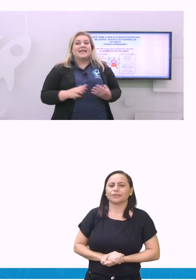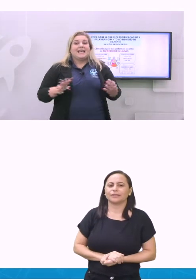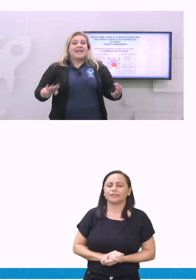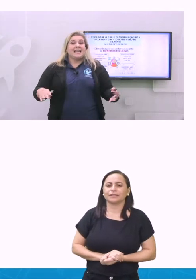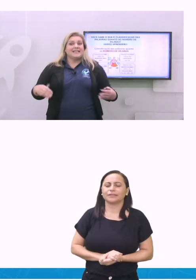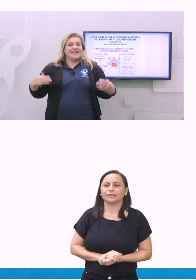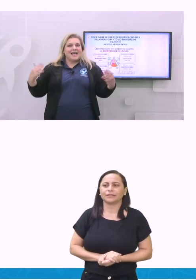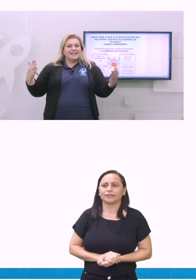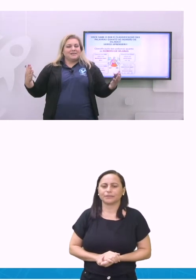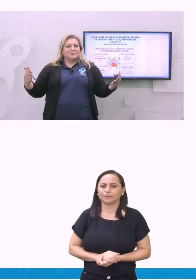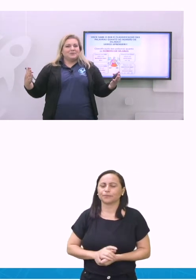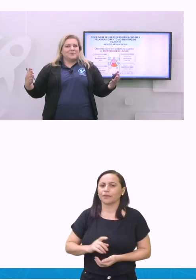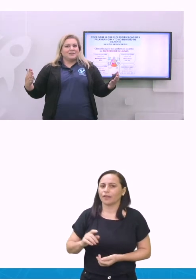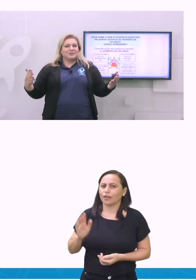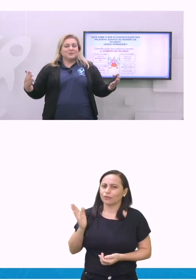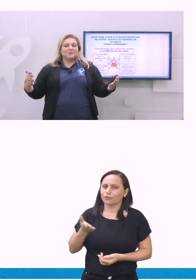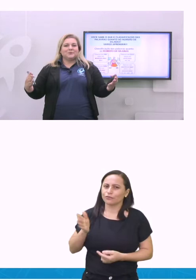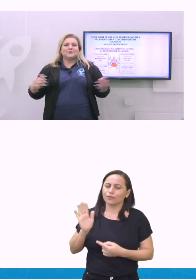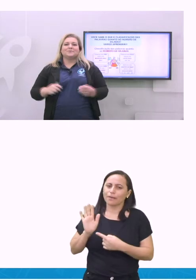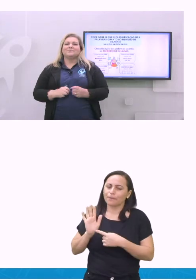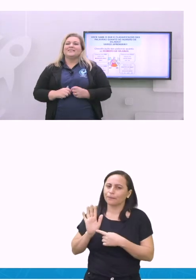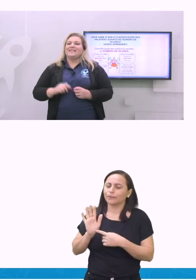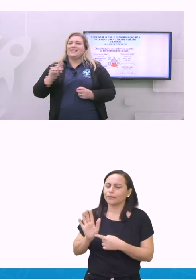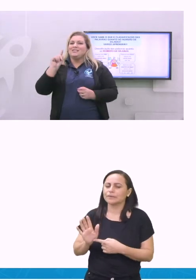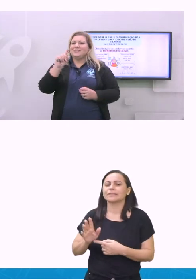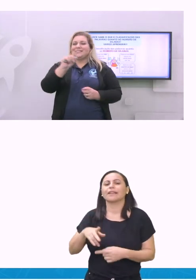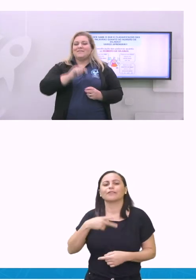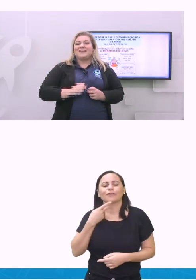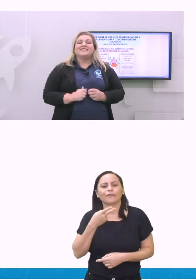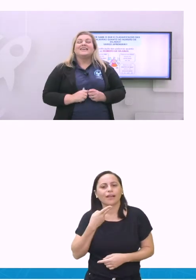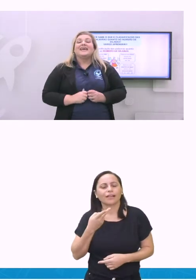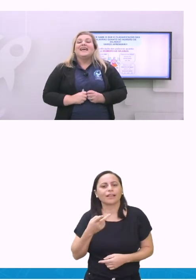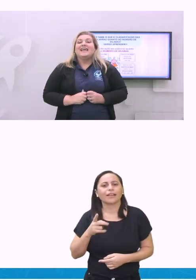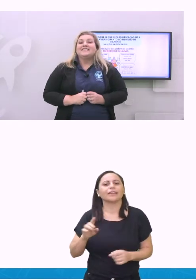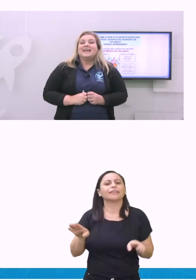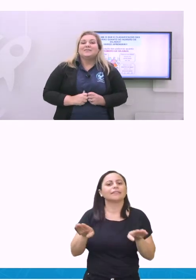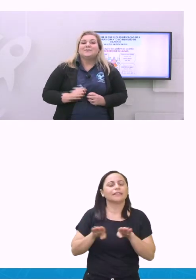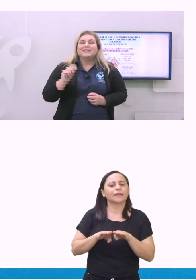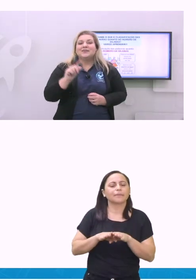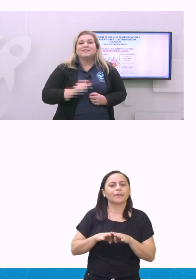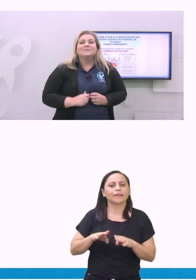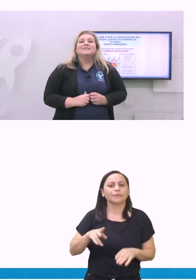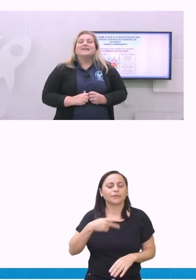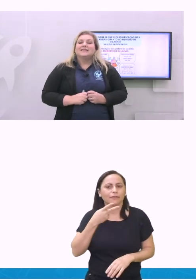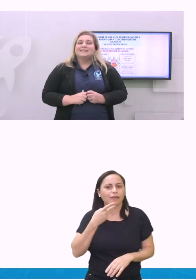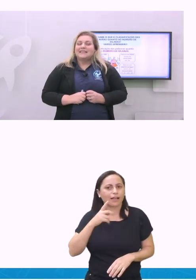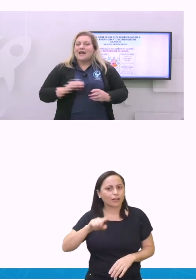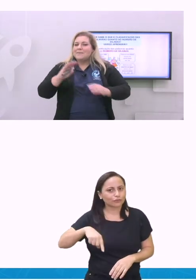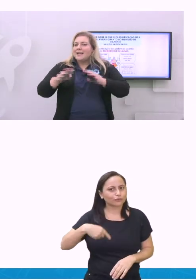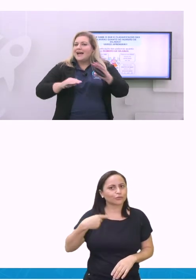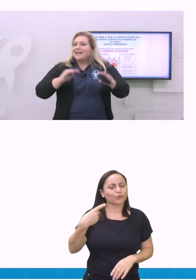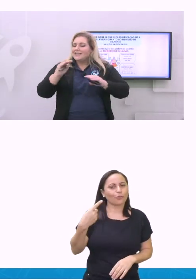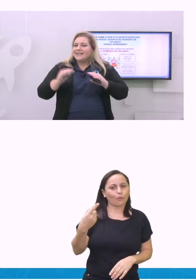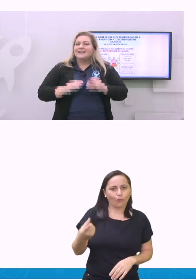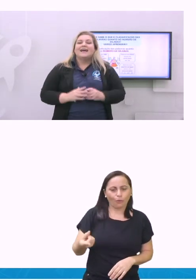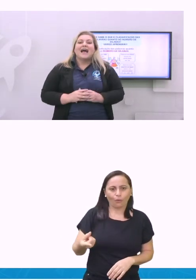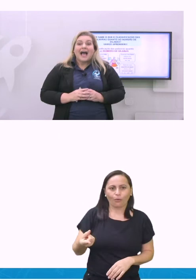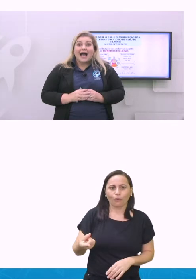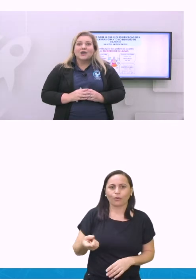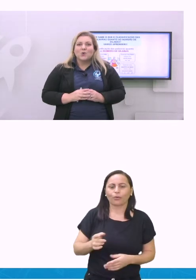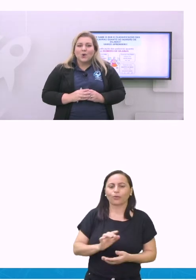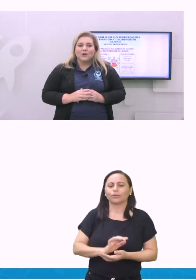nós entraríamos no assunto, e é justamente esse assunto que nós vamos trabalhar